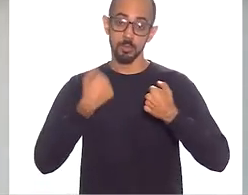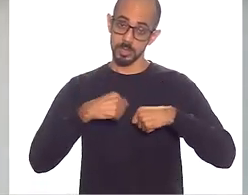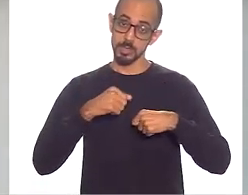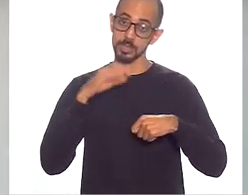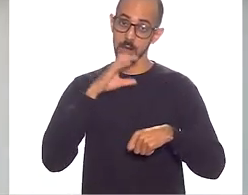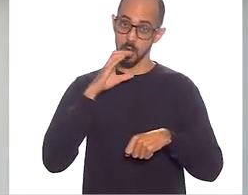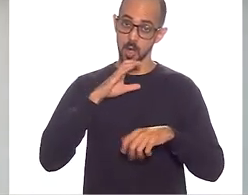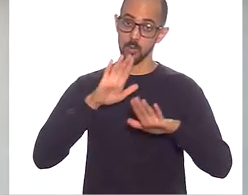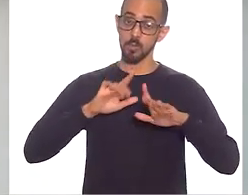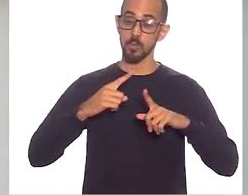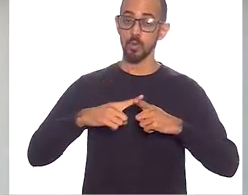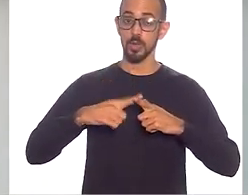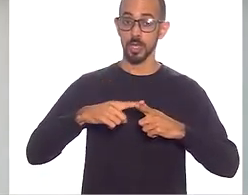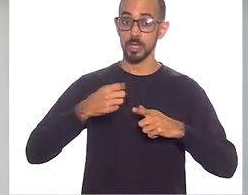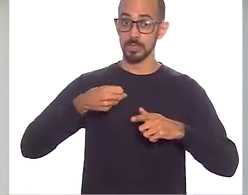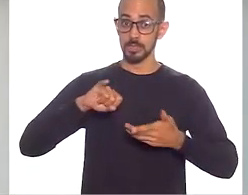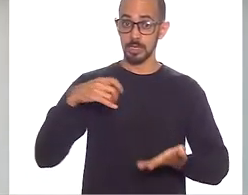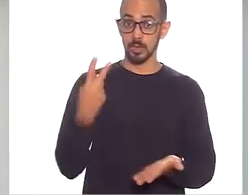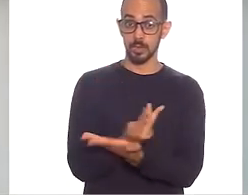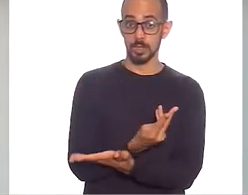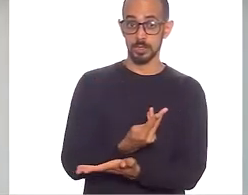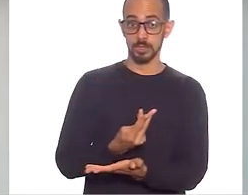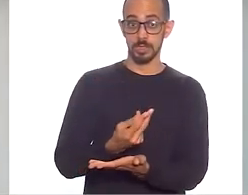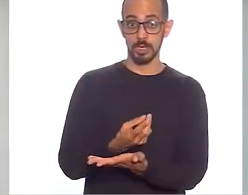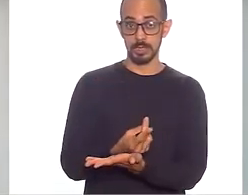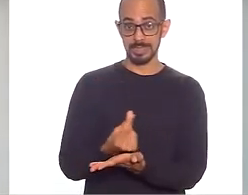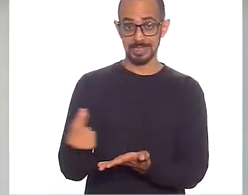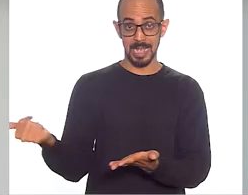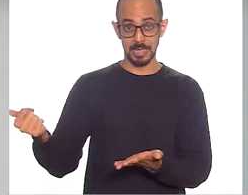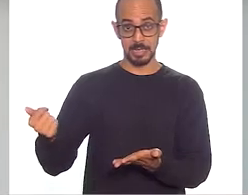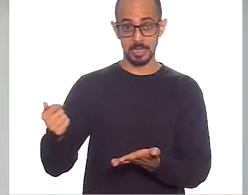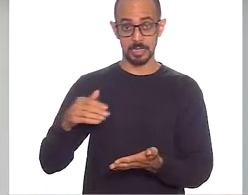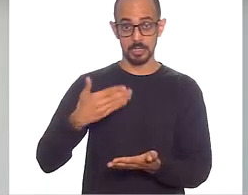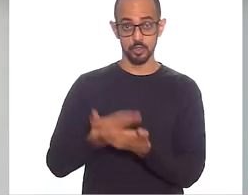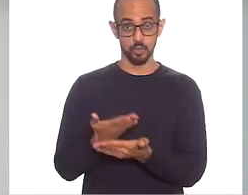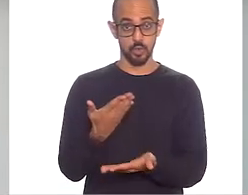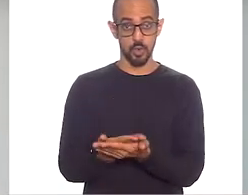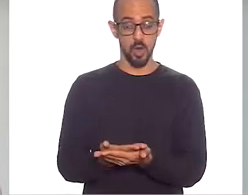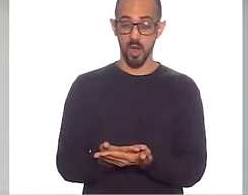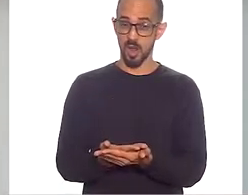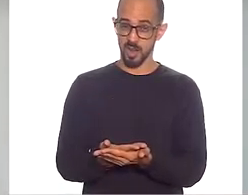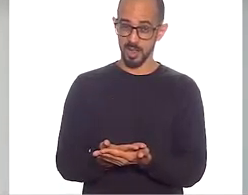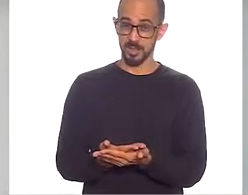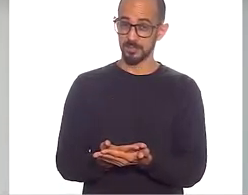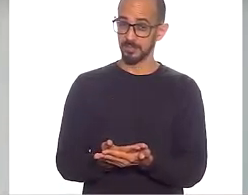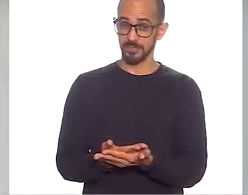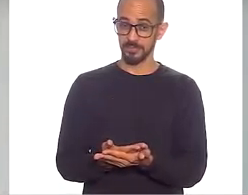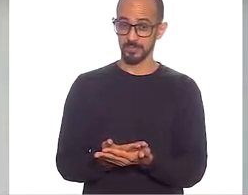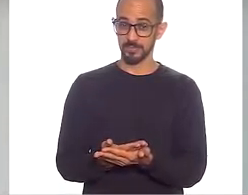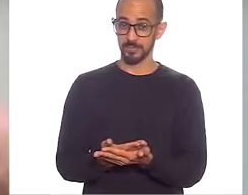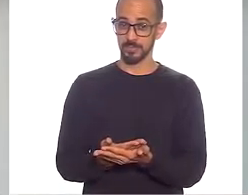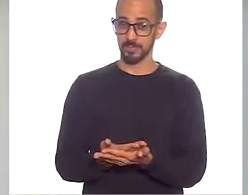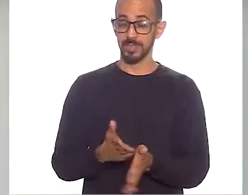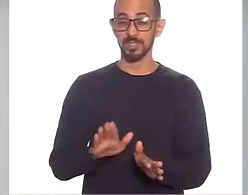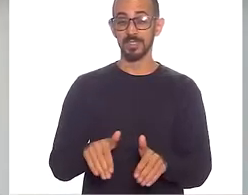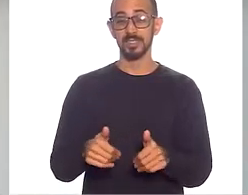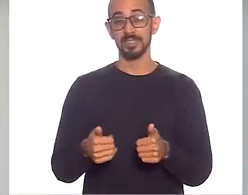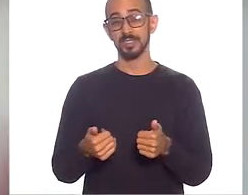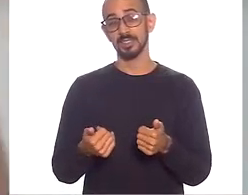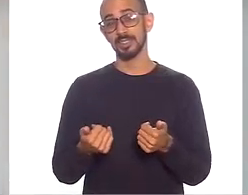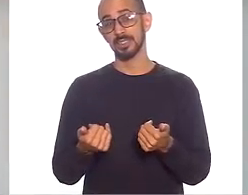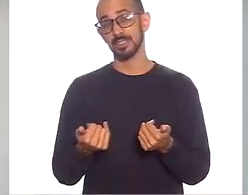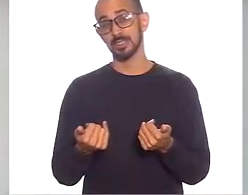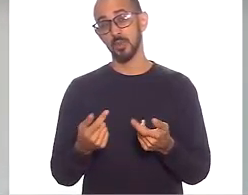antes. Porque se já havia uma evasão escolar gigantesca estando presencial, e aí